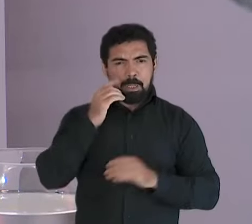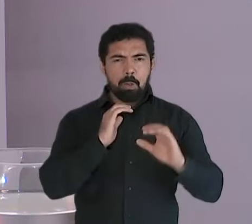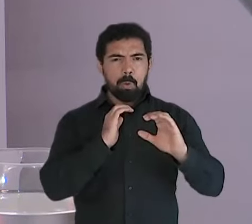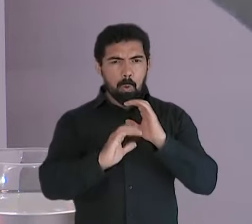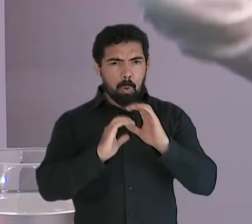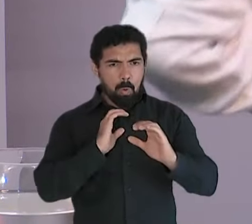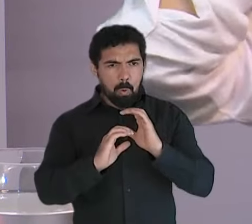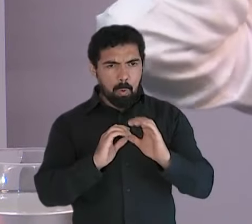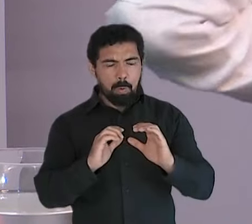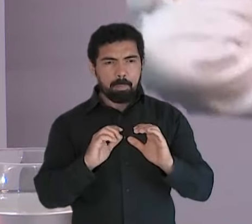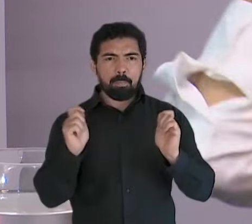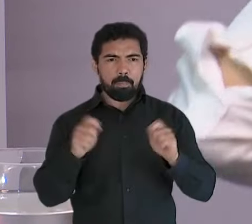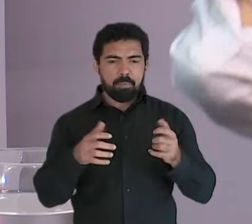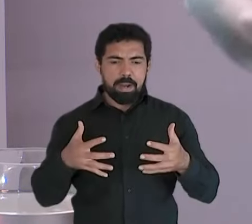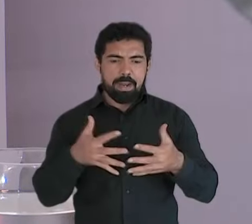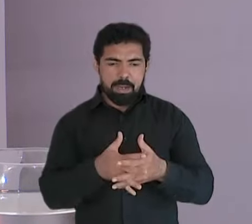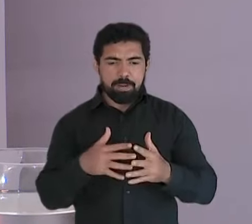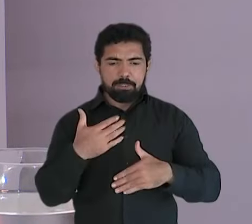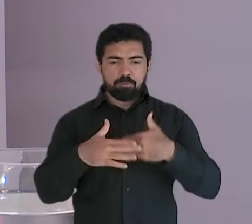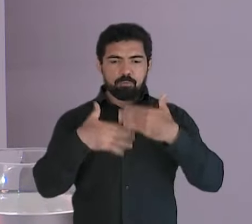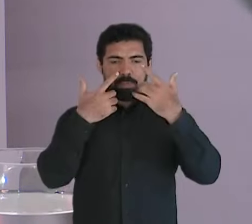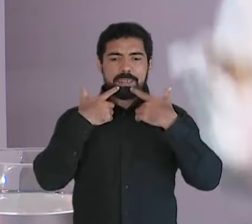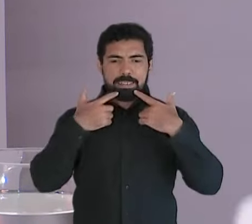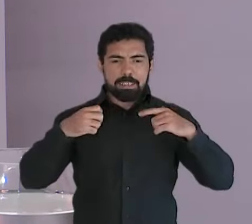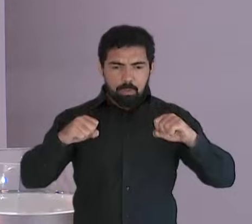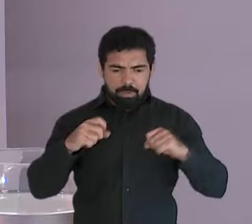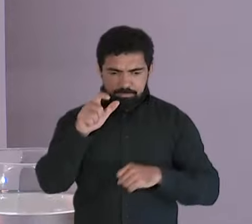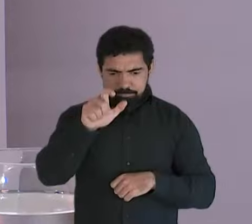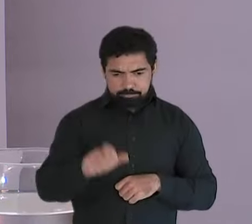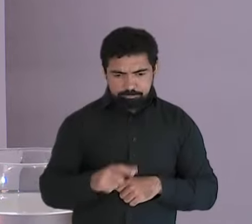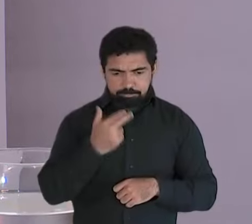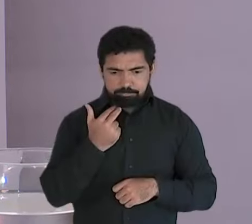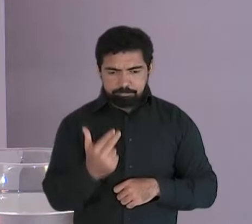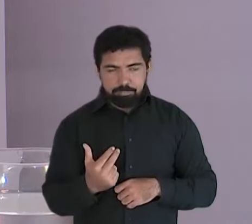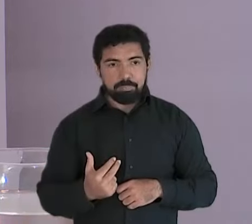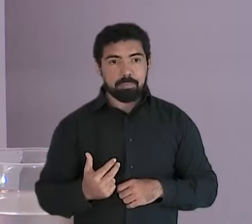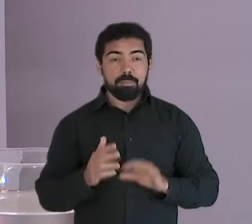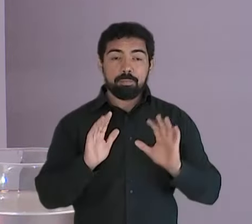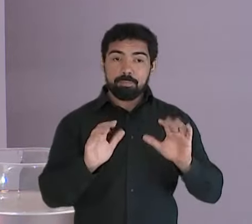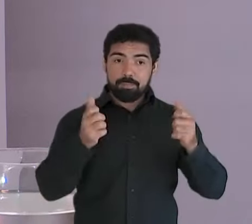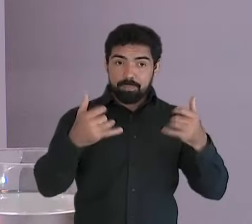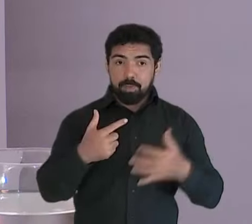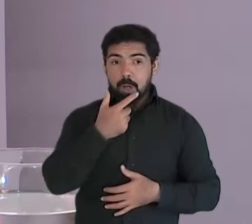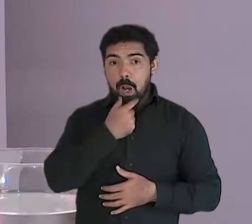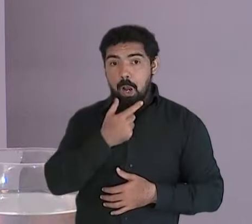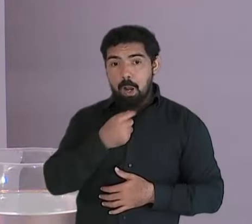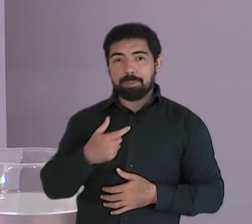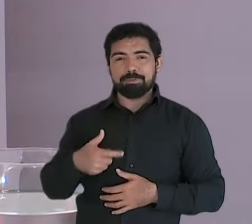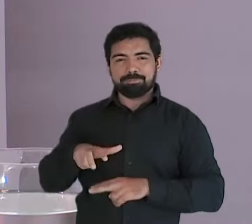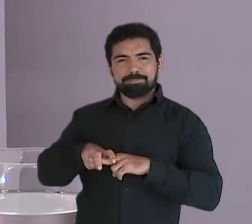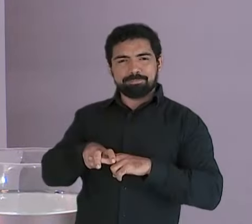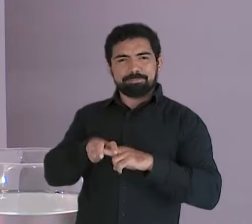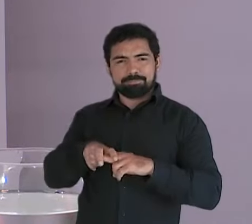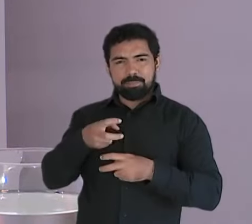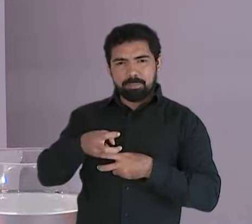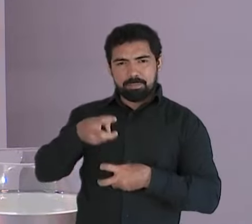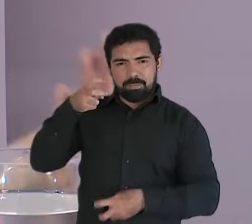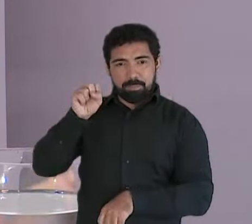de atrapalhar o desenvolvimento de linguagem. E aí eu vou sempre usando o exemplo do Stephen Hawking. O Stephen Hawking, um